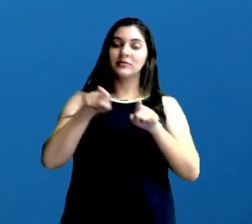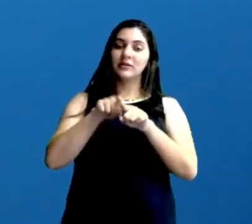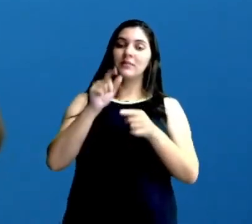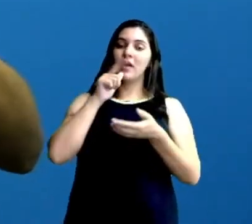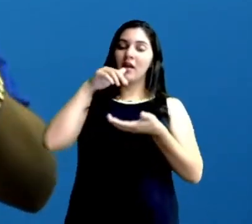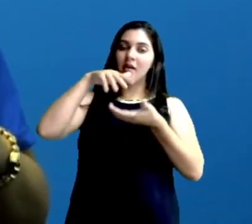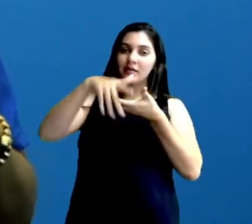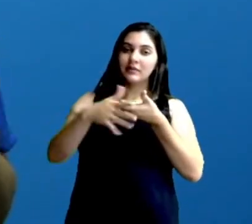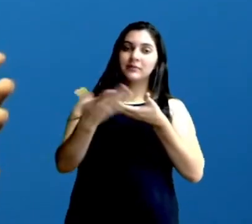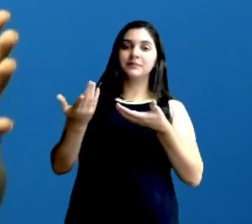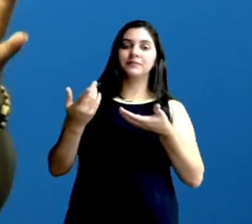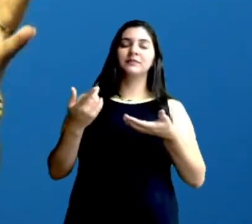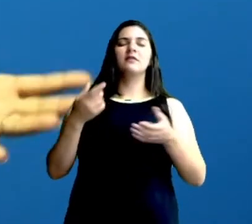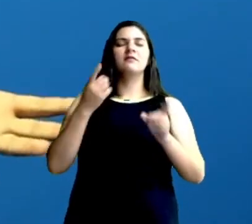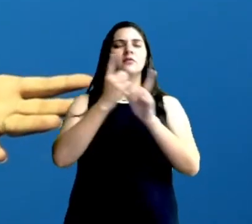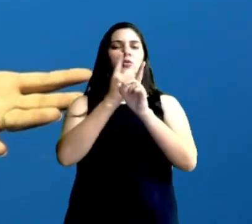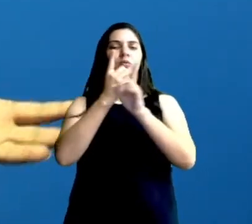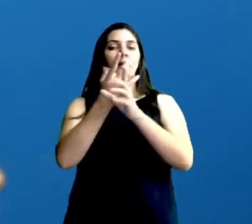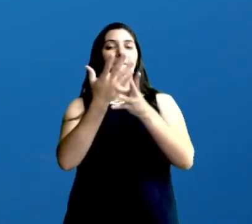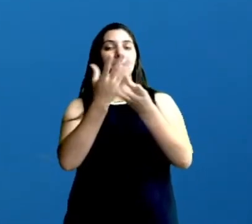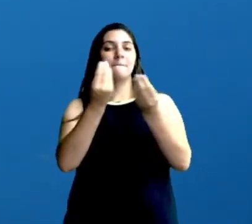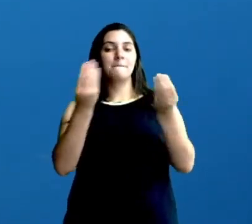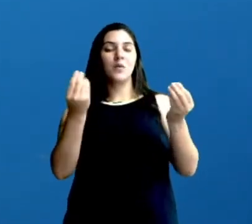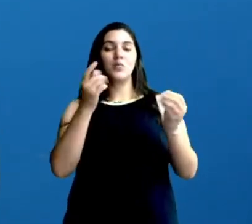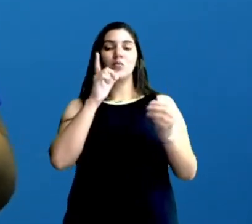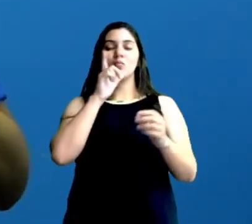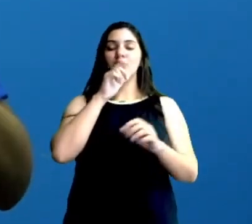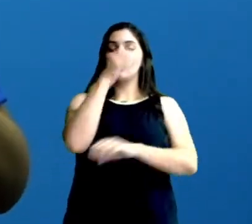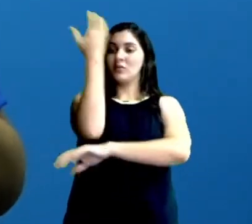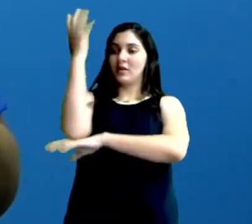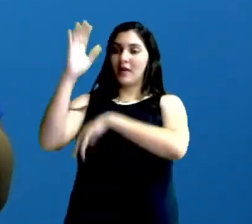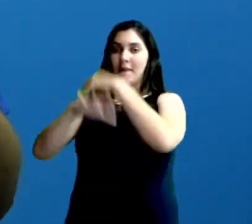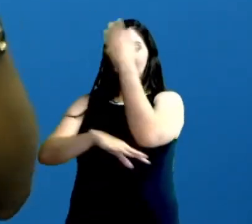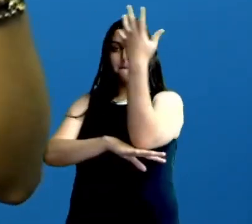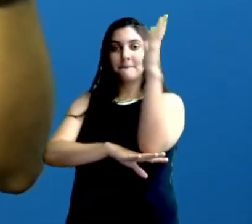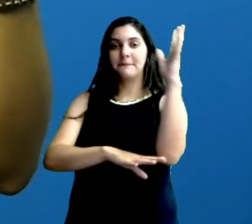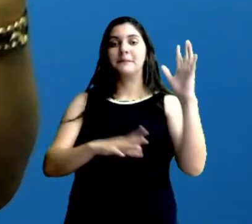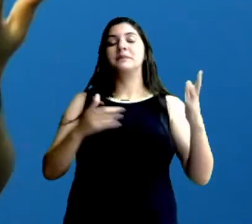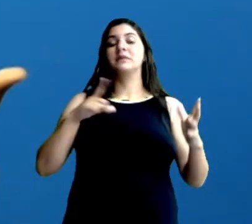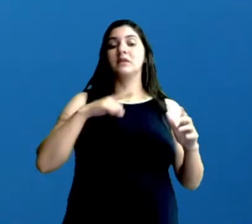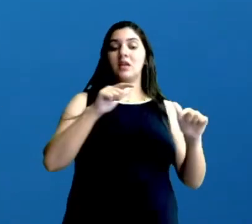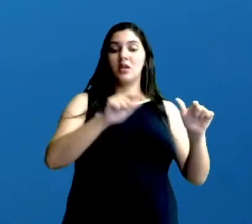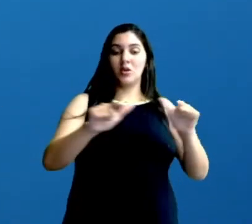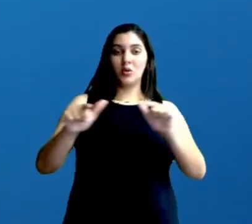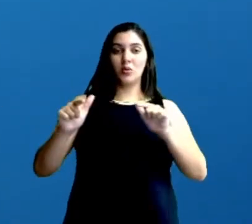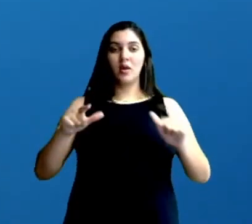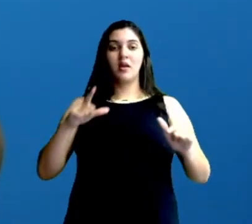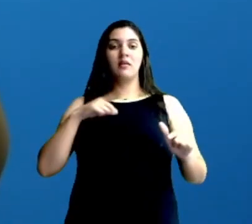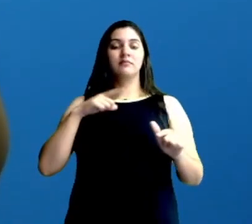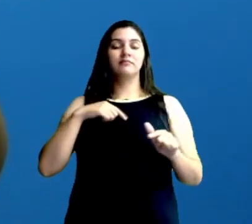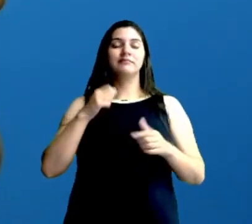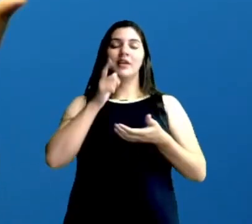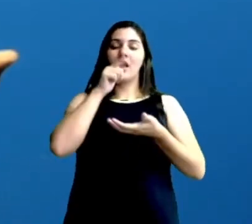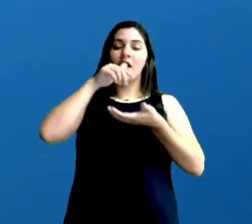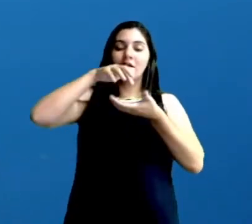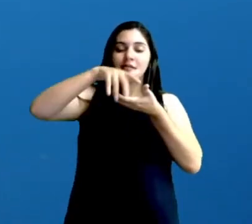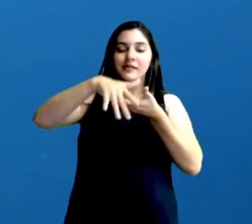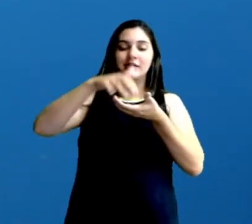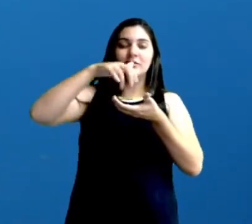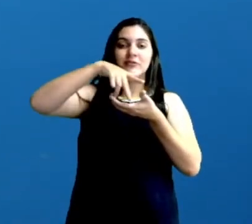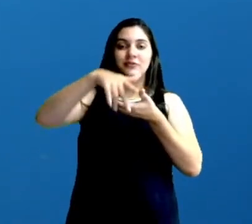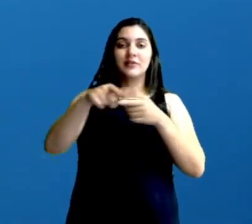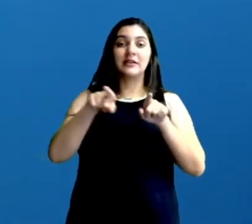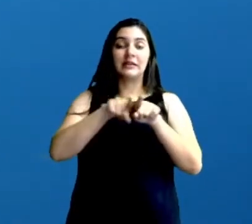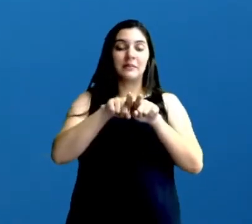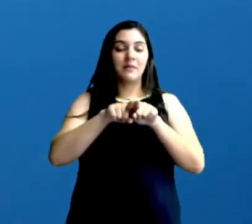vai achar muito esse aspecto da mata, né? E aí vai ter lugares que vão ter cachoeiras, que vão ter rios e